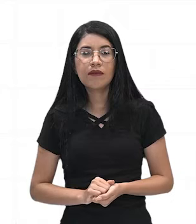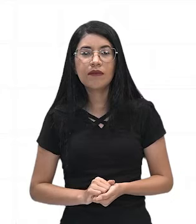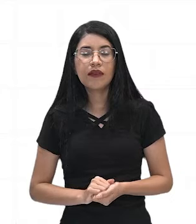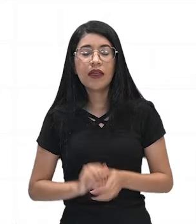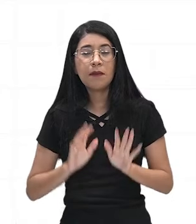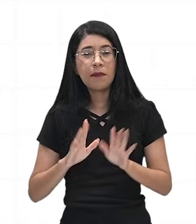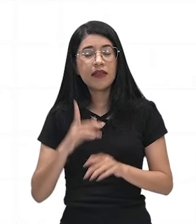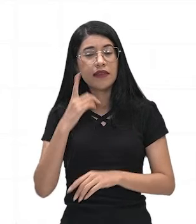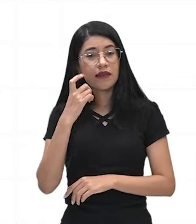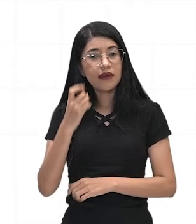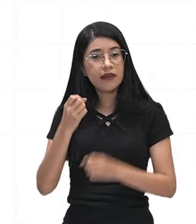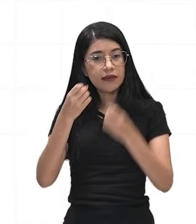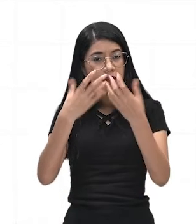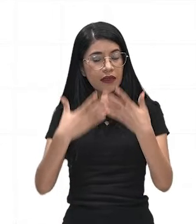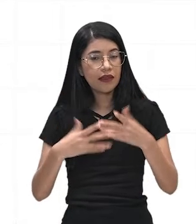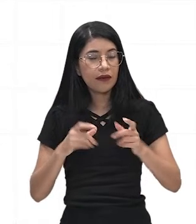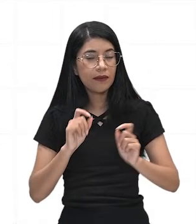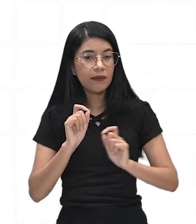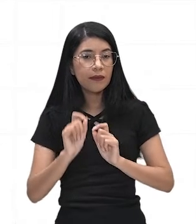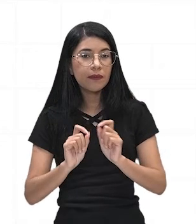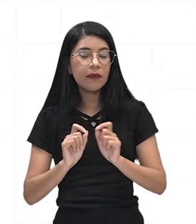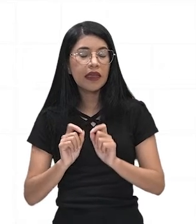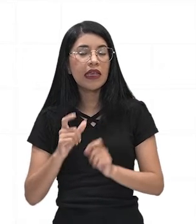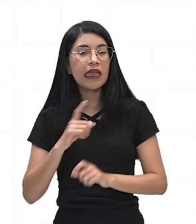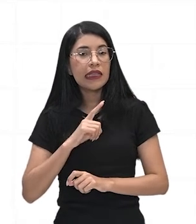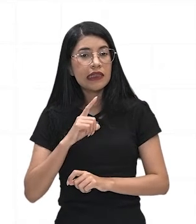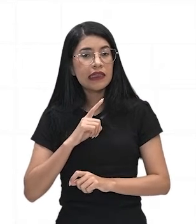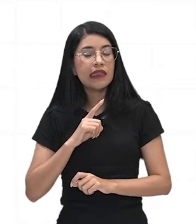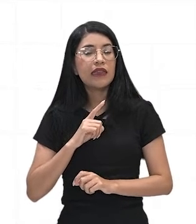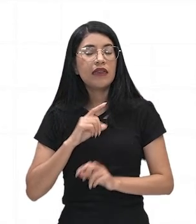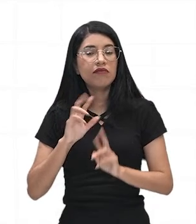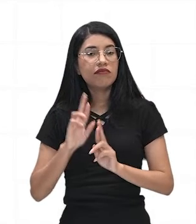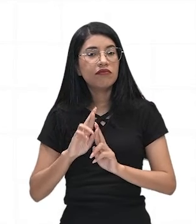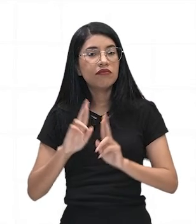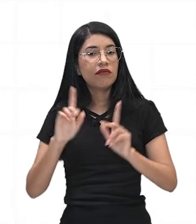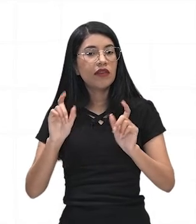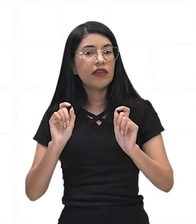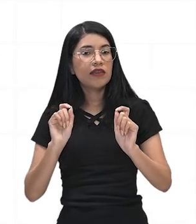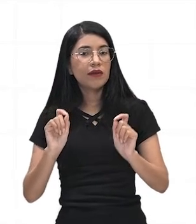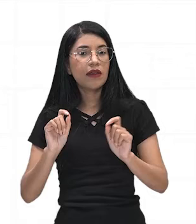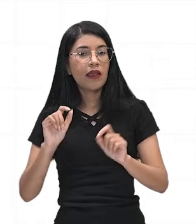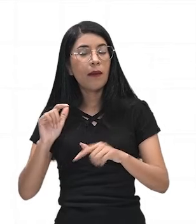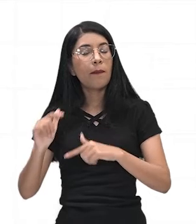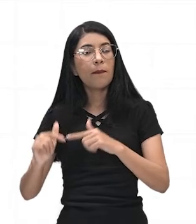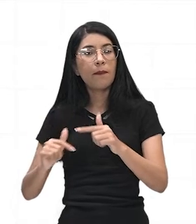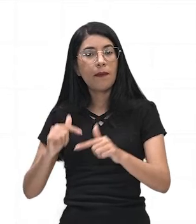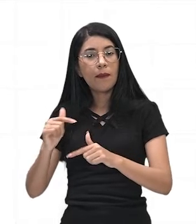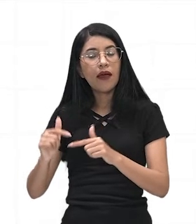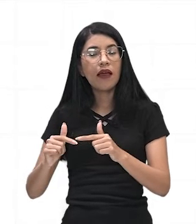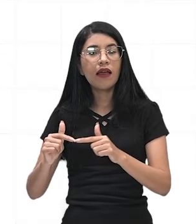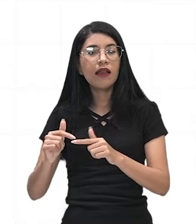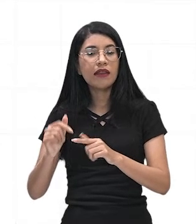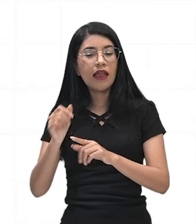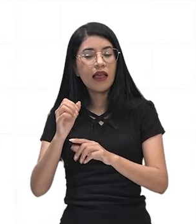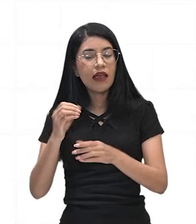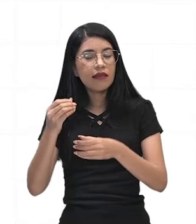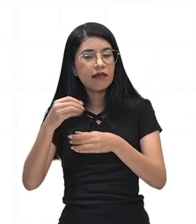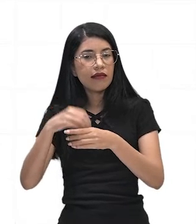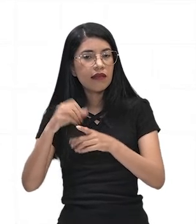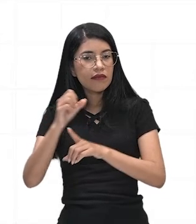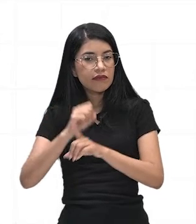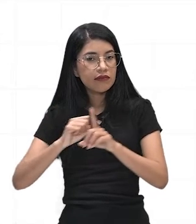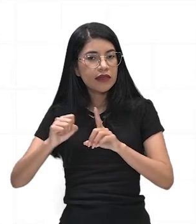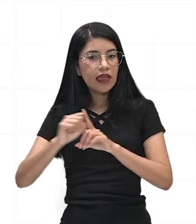pensar o seguinte: existe uma diferença entre o papel da mulher dentro da própria Grécia, como a gente